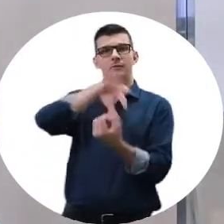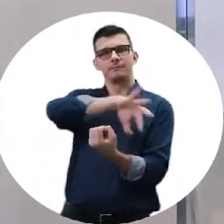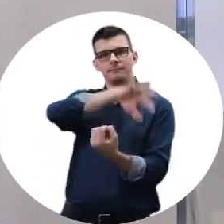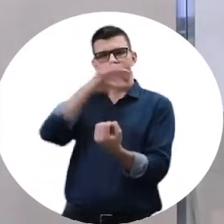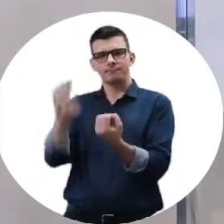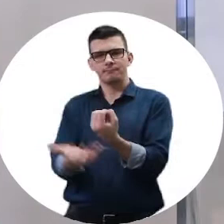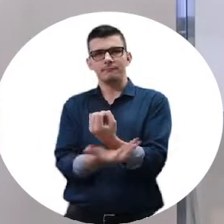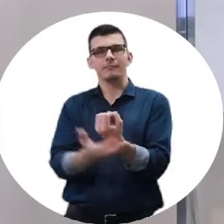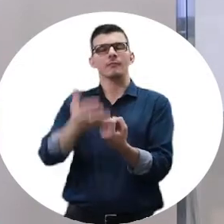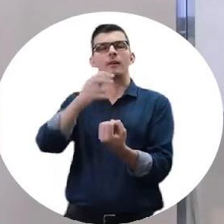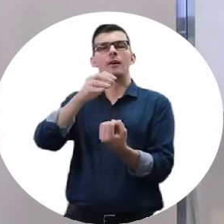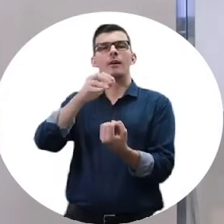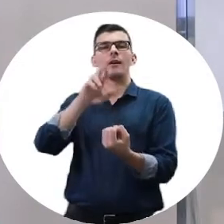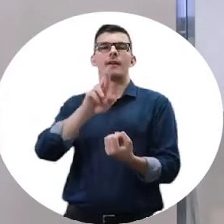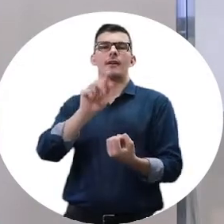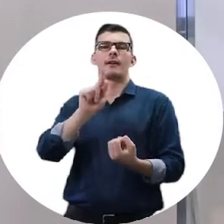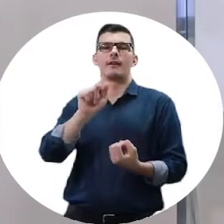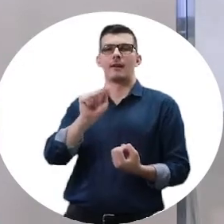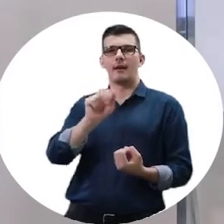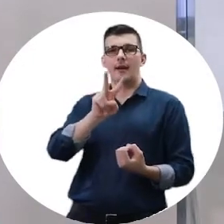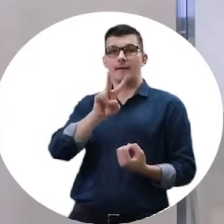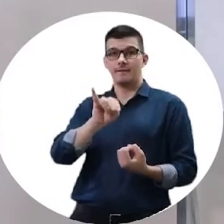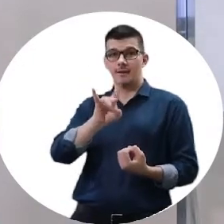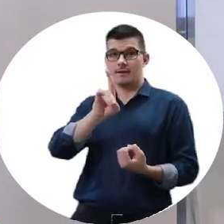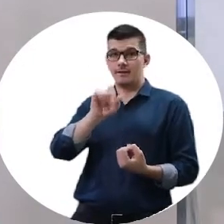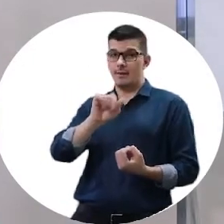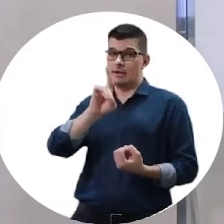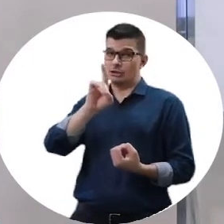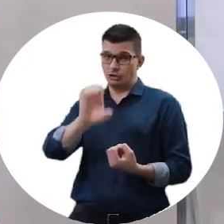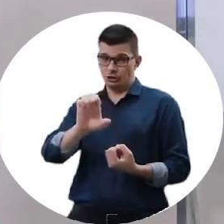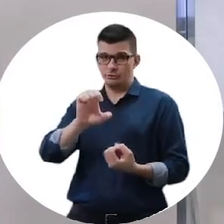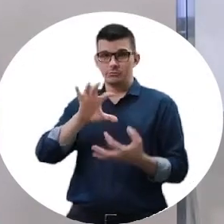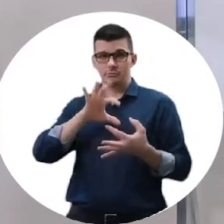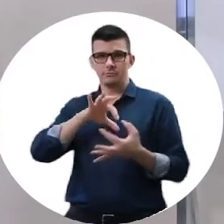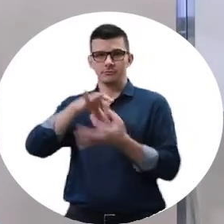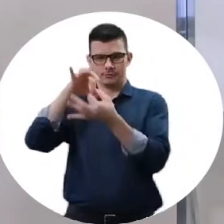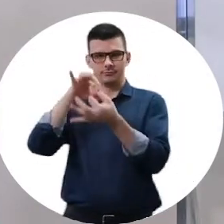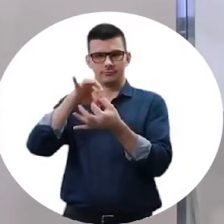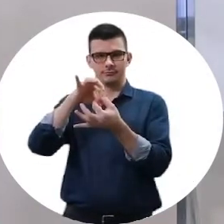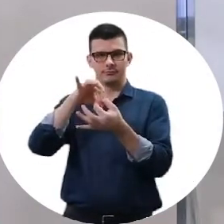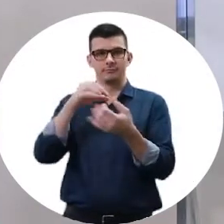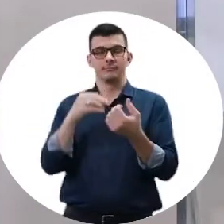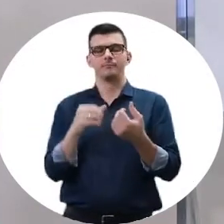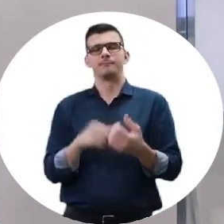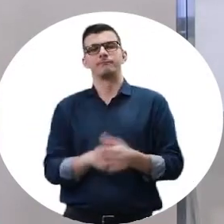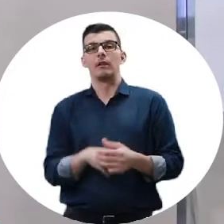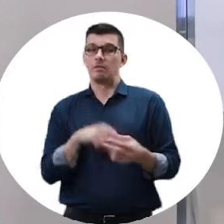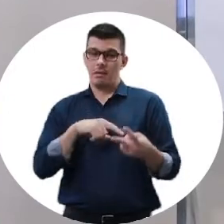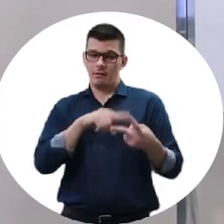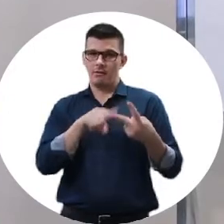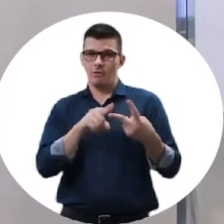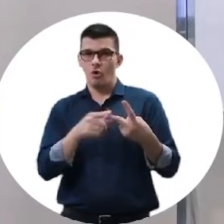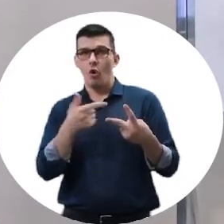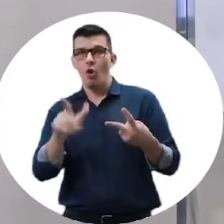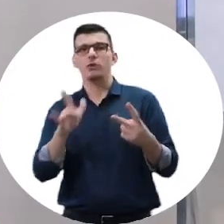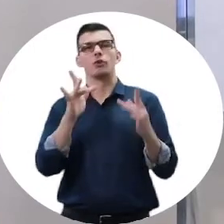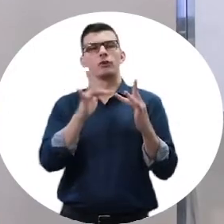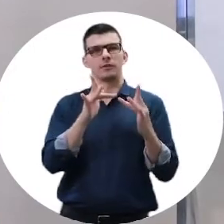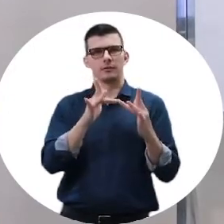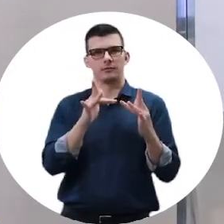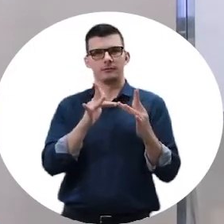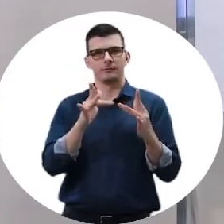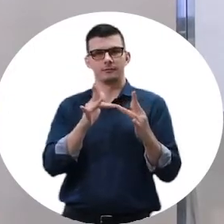gravitacional. Existe dois tipos de forças. Que é a força de campo e a força de contato.